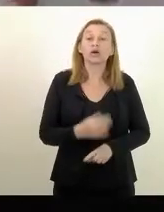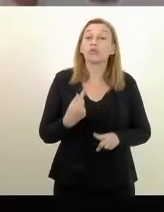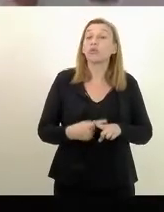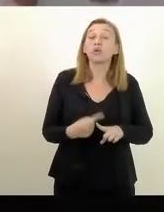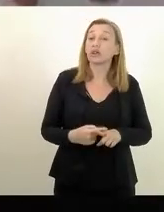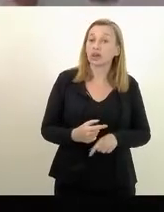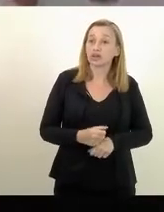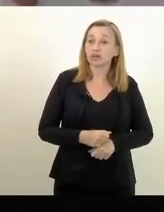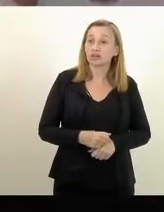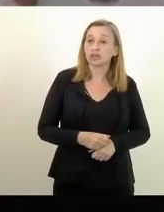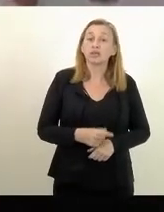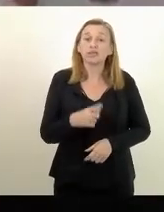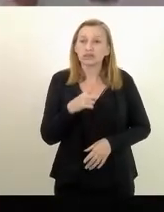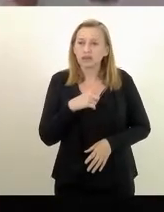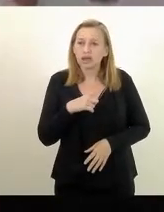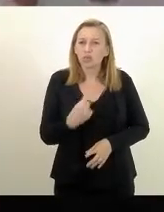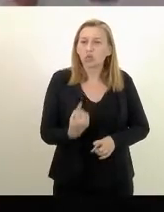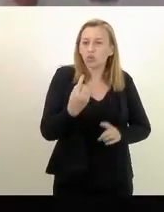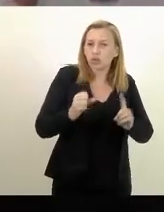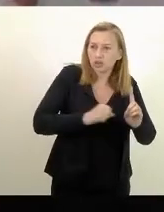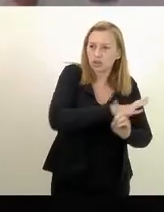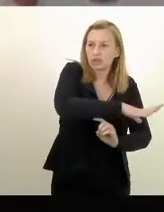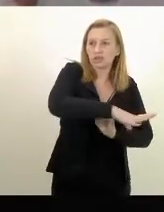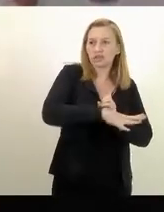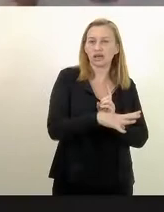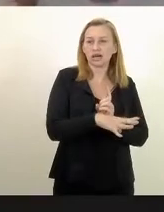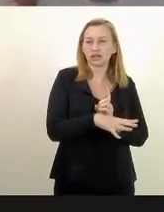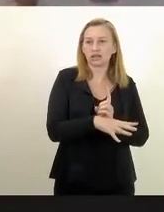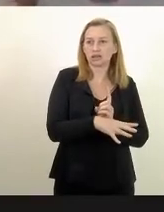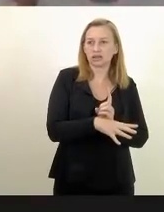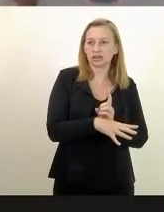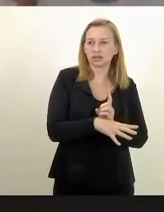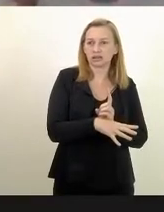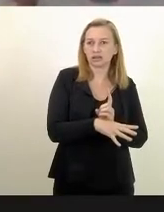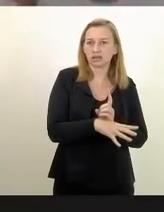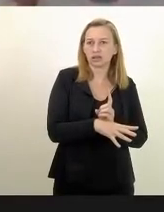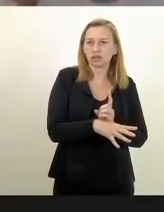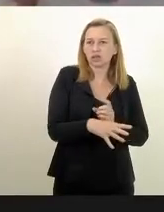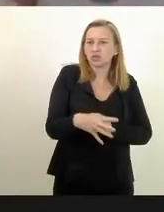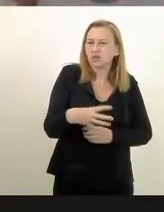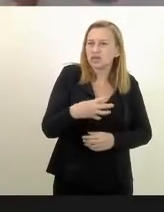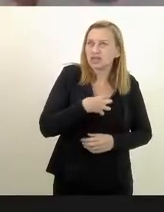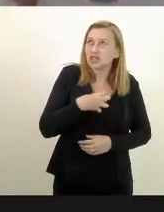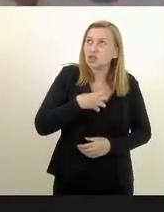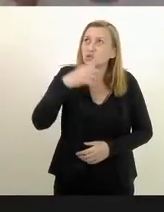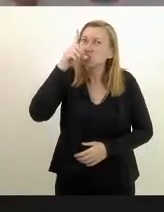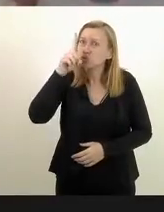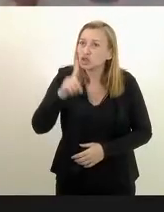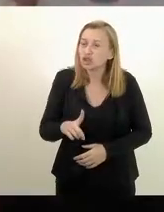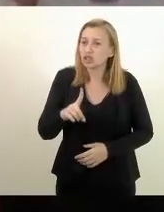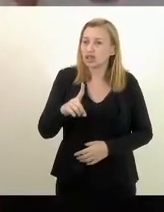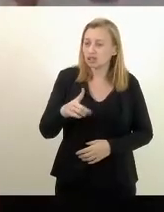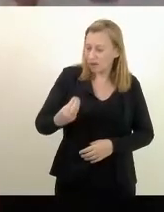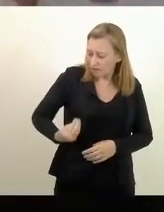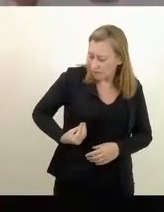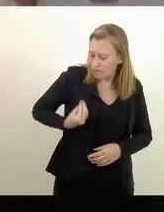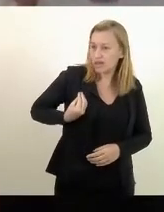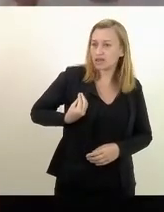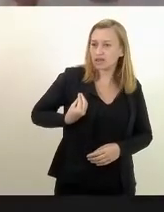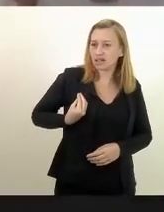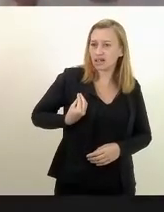se temos uma sociedade saneada no sentido do direito a vida